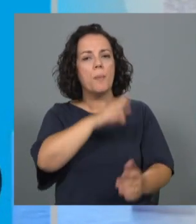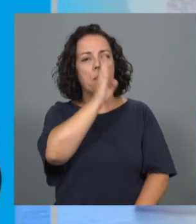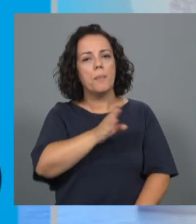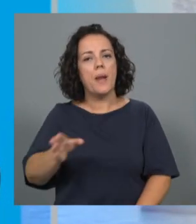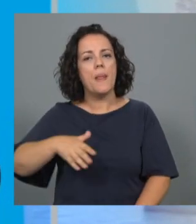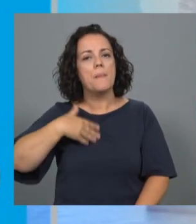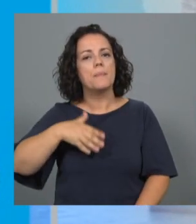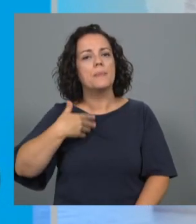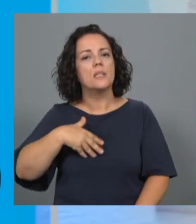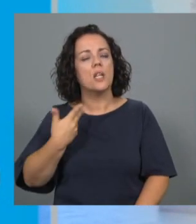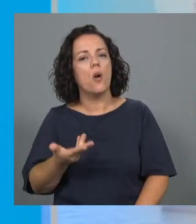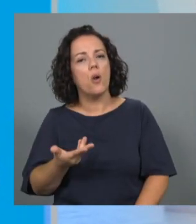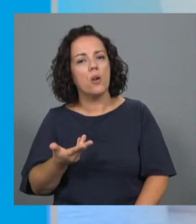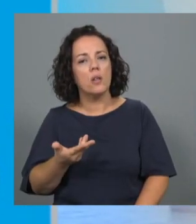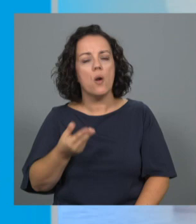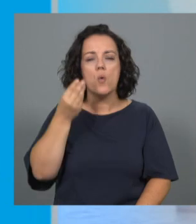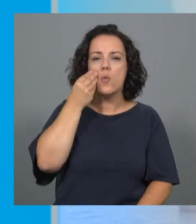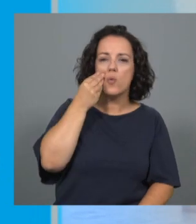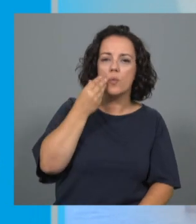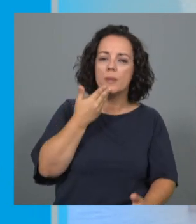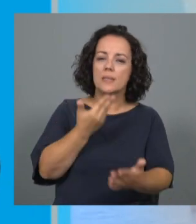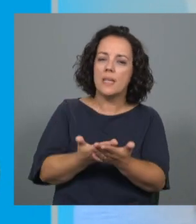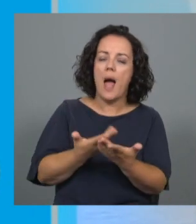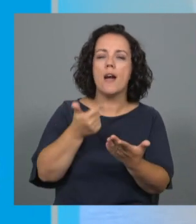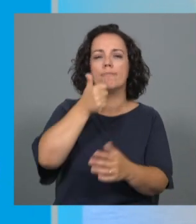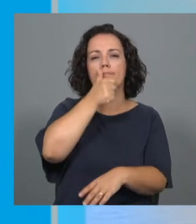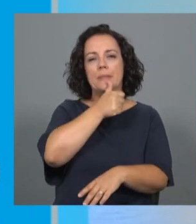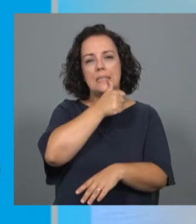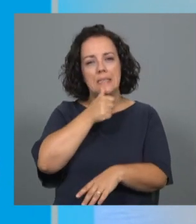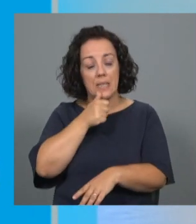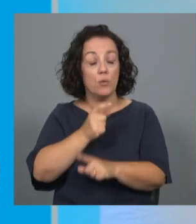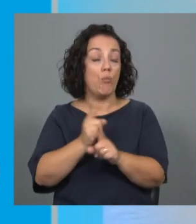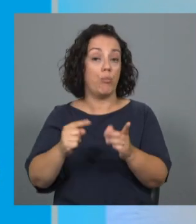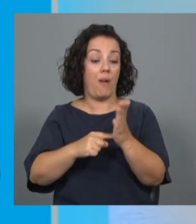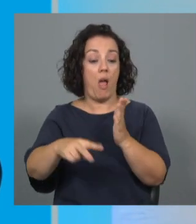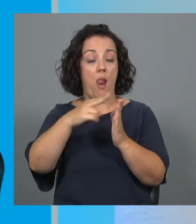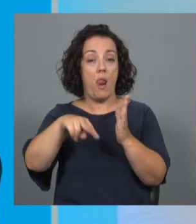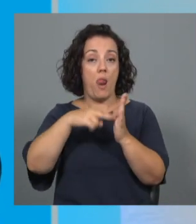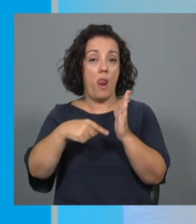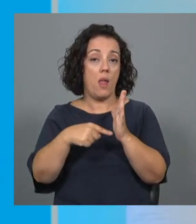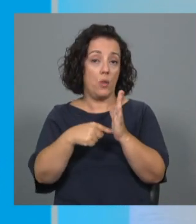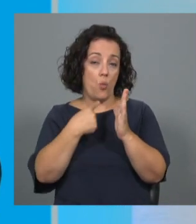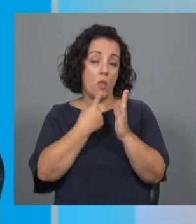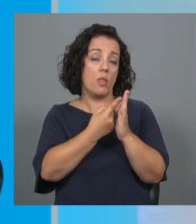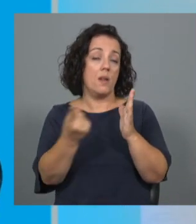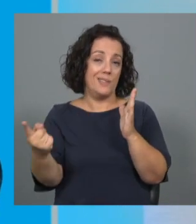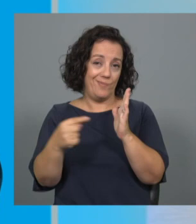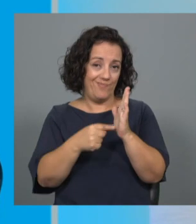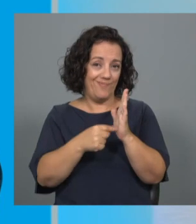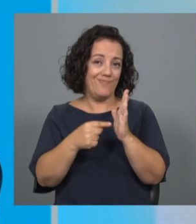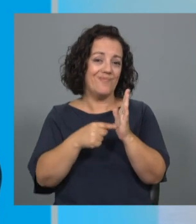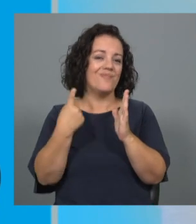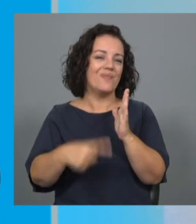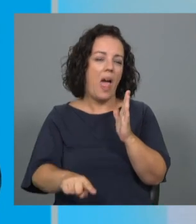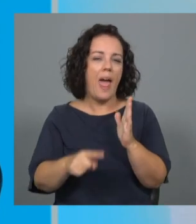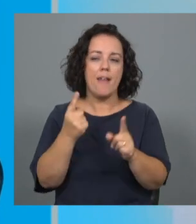ser compassivo, a ser paciente, porque diz a leitura, também ele está revestido de